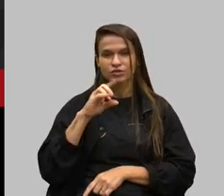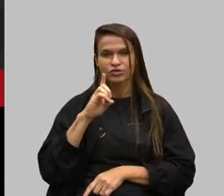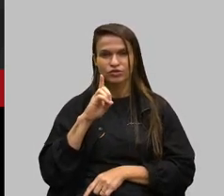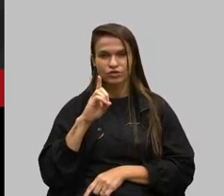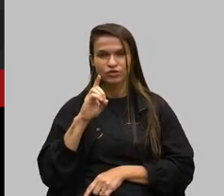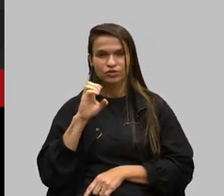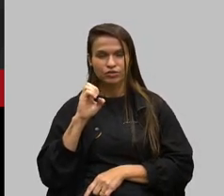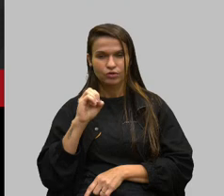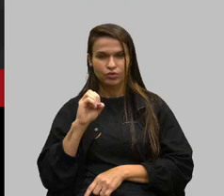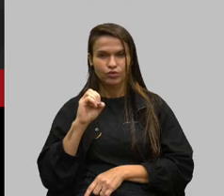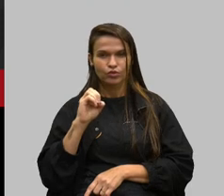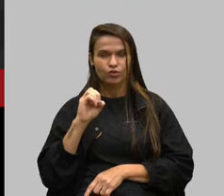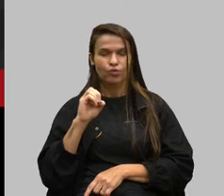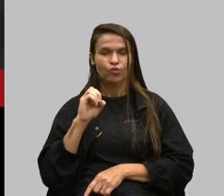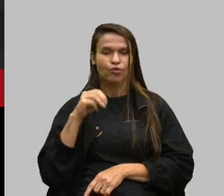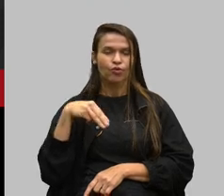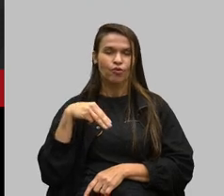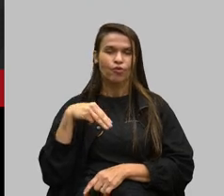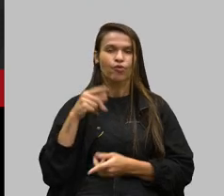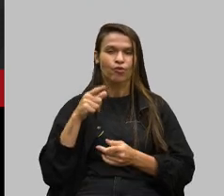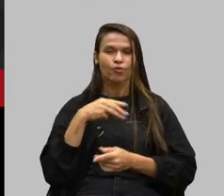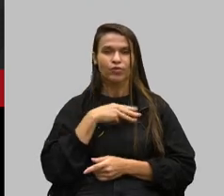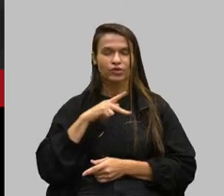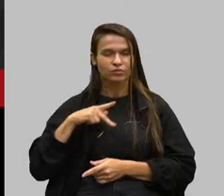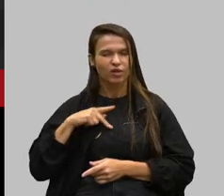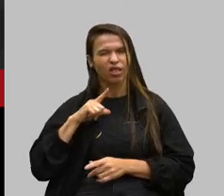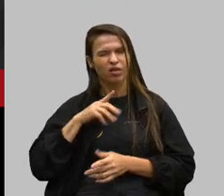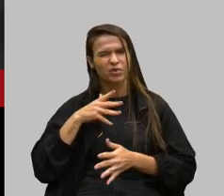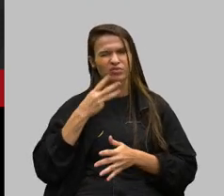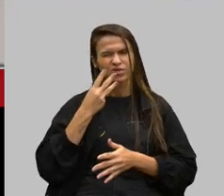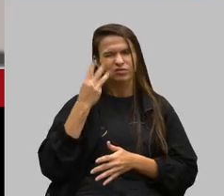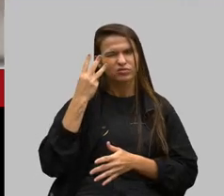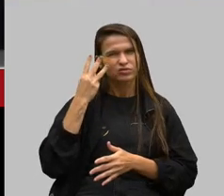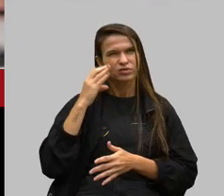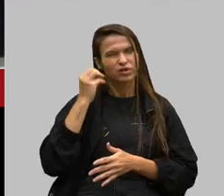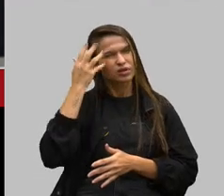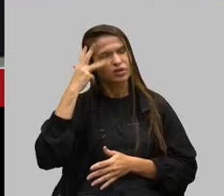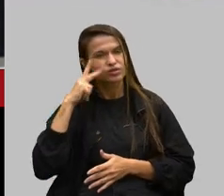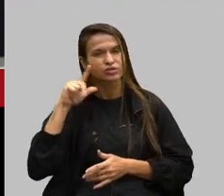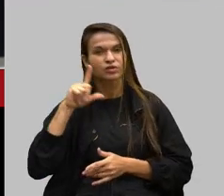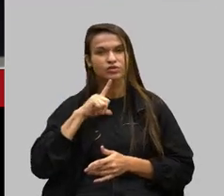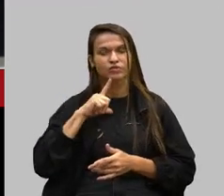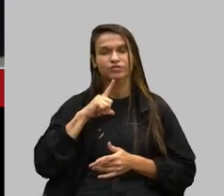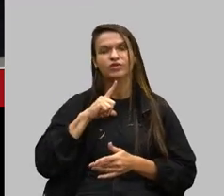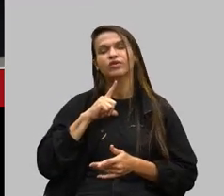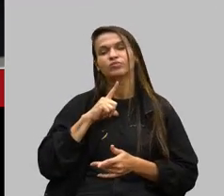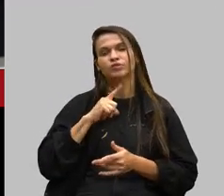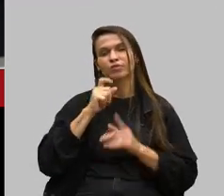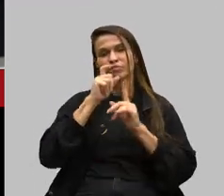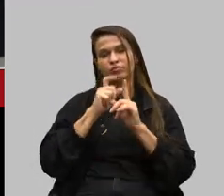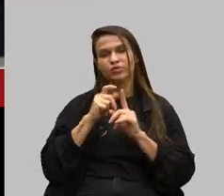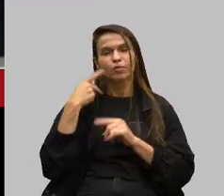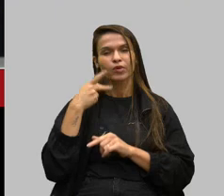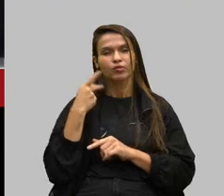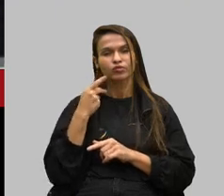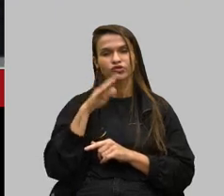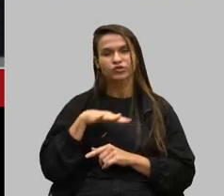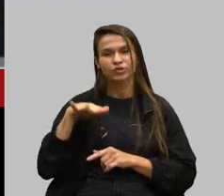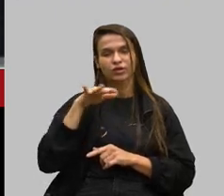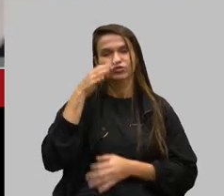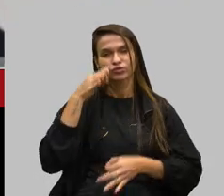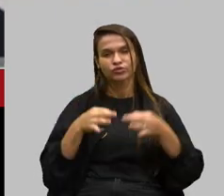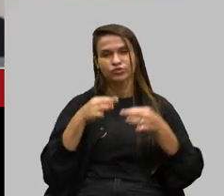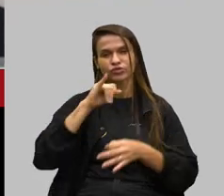a deve ter uns 30 dias Talvez um pouco mais um pouco menos nós tivemos uma solenidade com o procurador-geral de Justiça